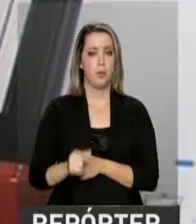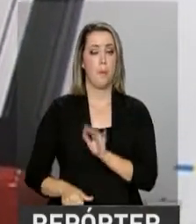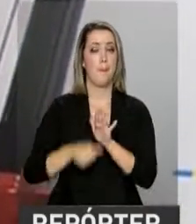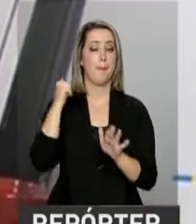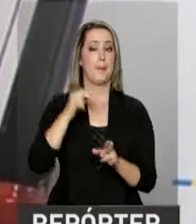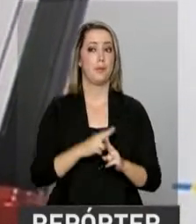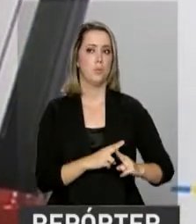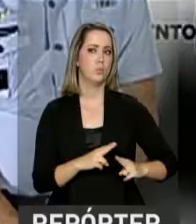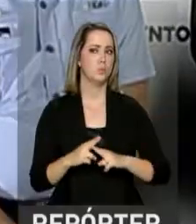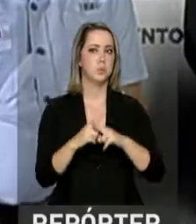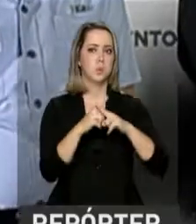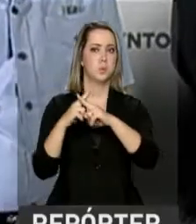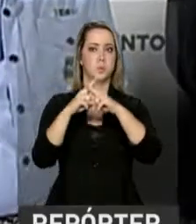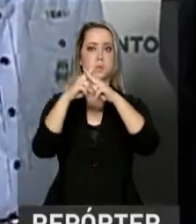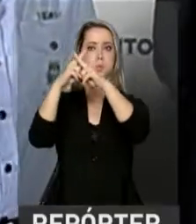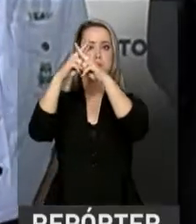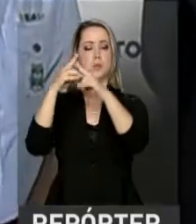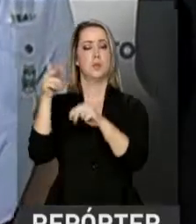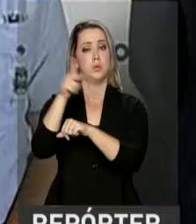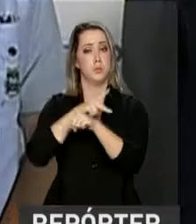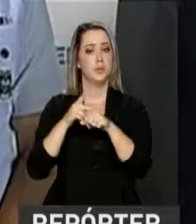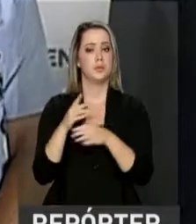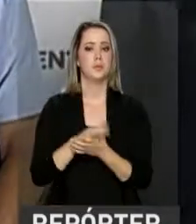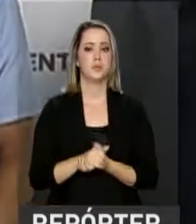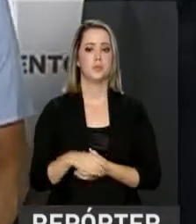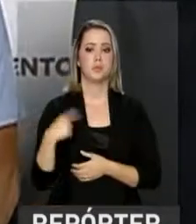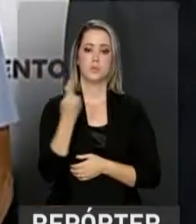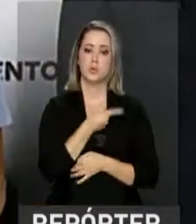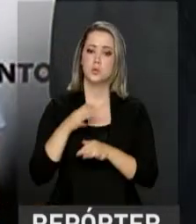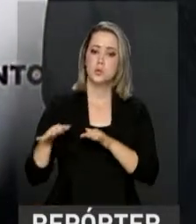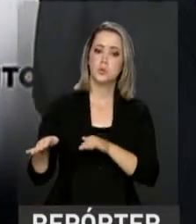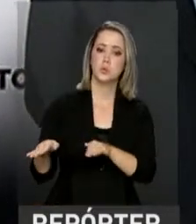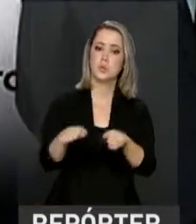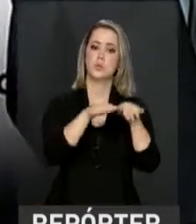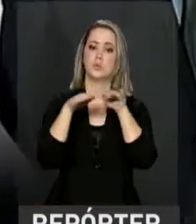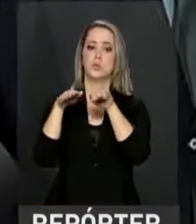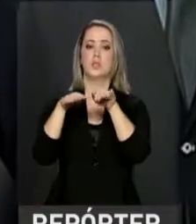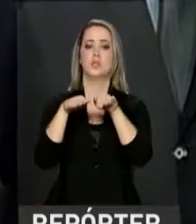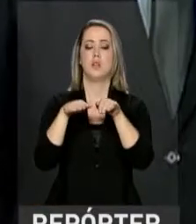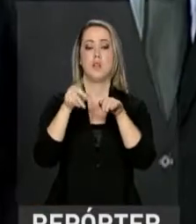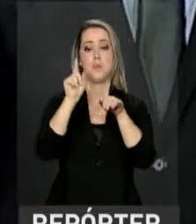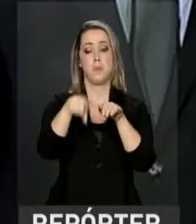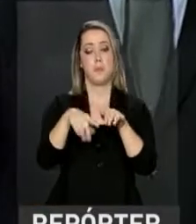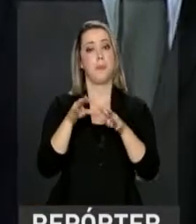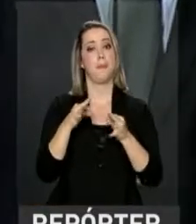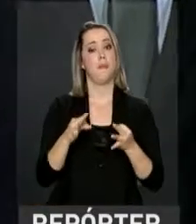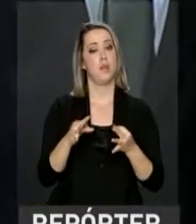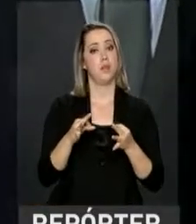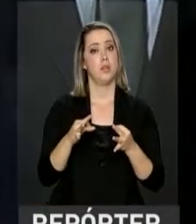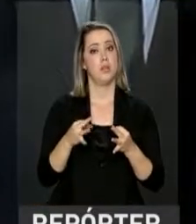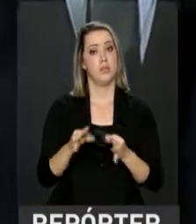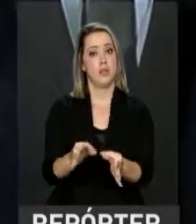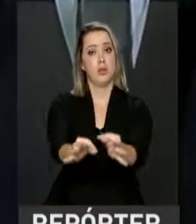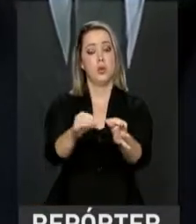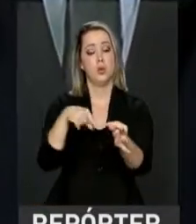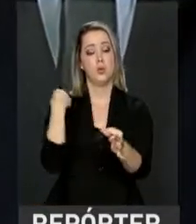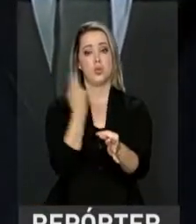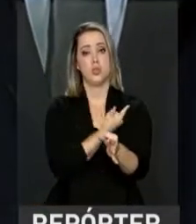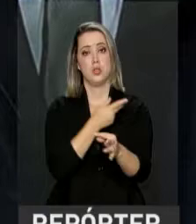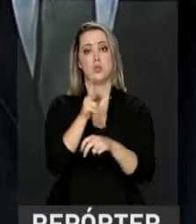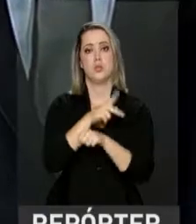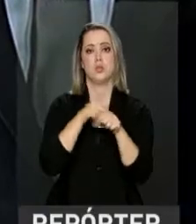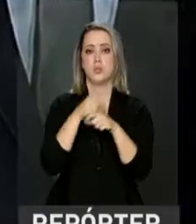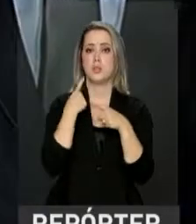satélite geoestacionário do país. Com isto, nós vamos democratizar o fenômeno digital no nosso país, já que a banda